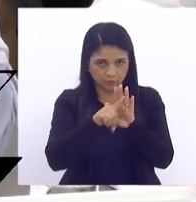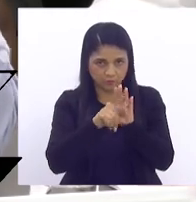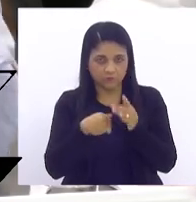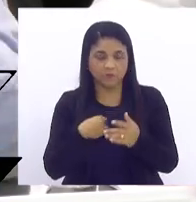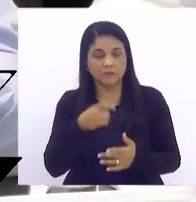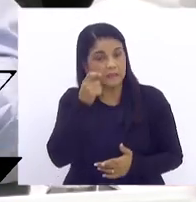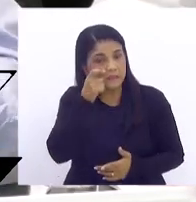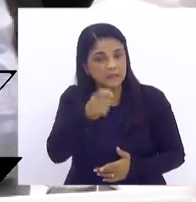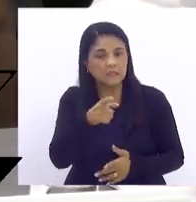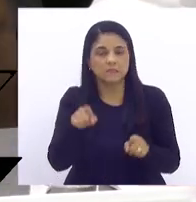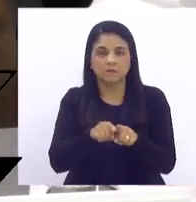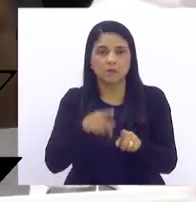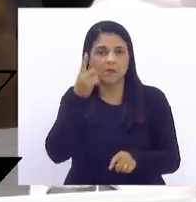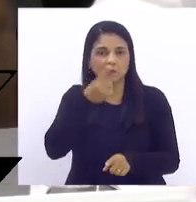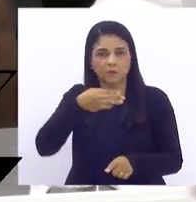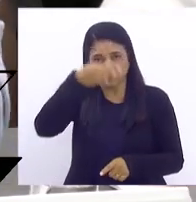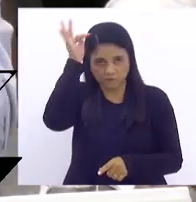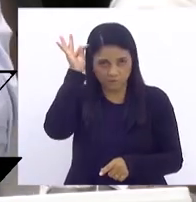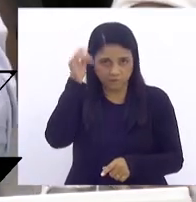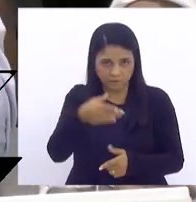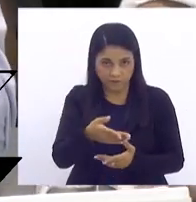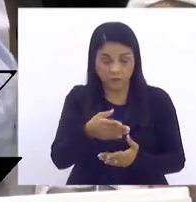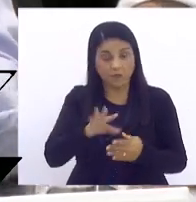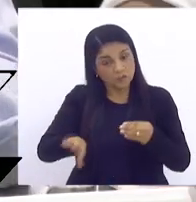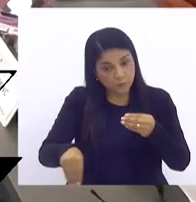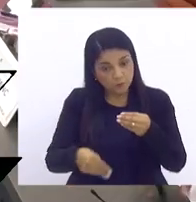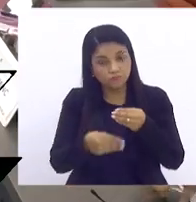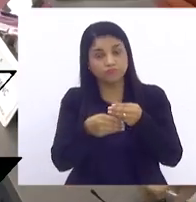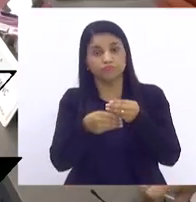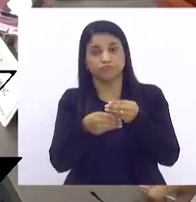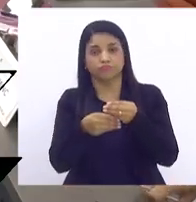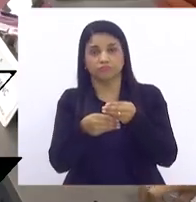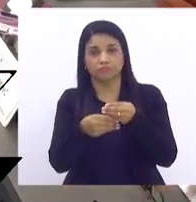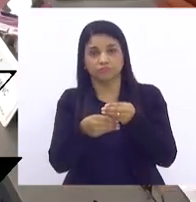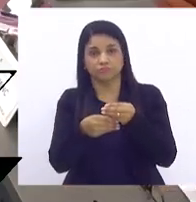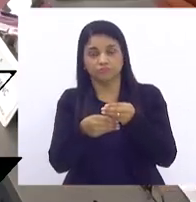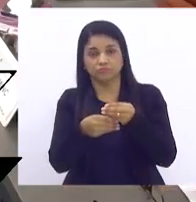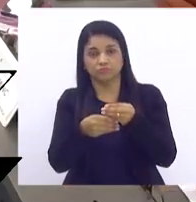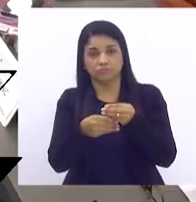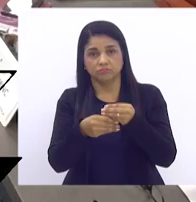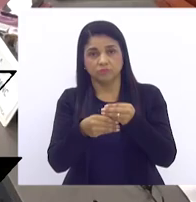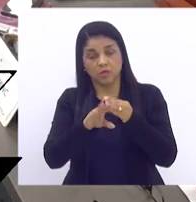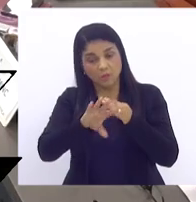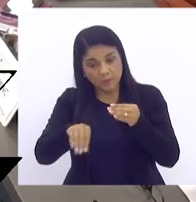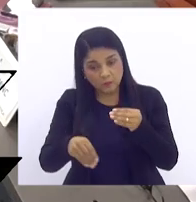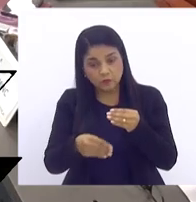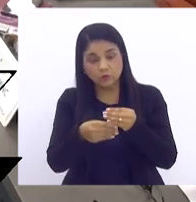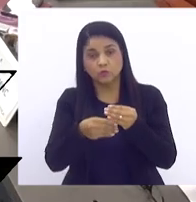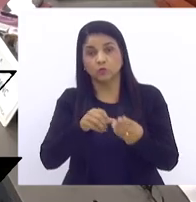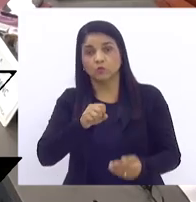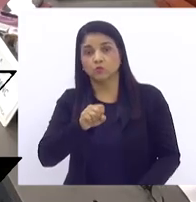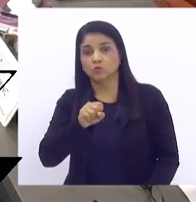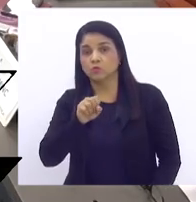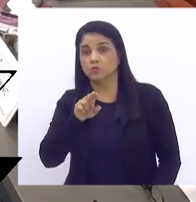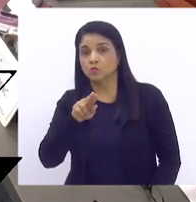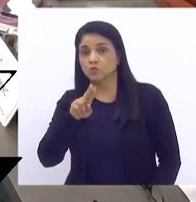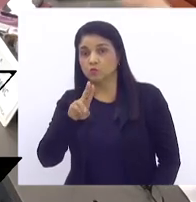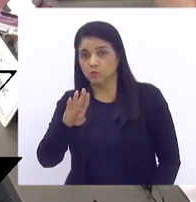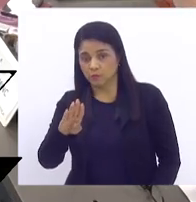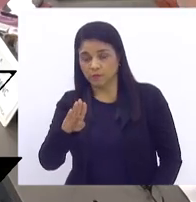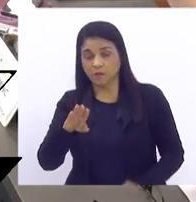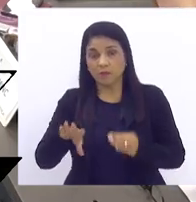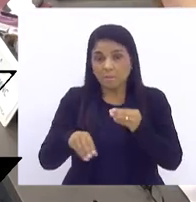Flávio Serafini também. Deputado Mink, então, a gente pode incluir uma subemenda aí. É isso. Então, o que, que eu proponho? Eu conversei já com o deputado Luiz Paulo sobre